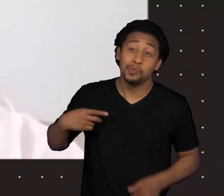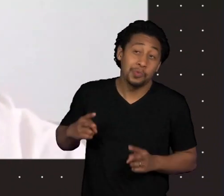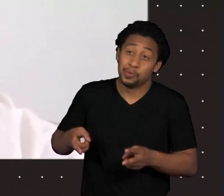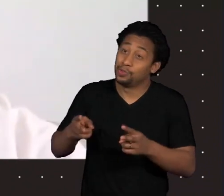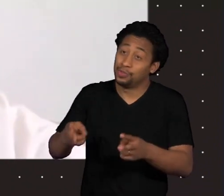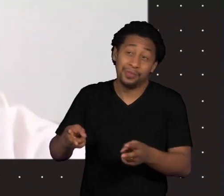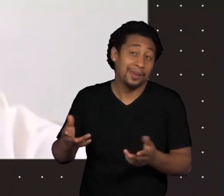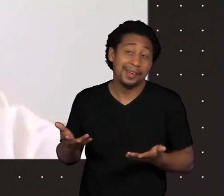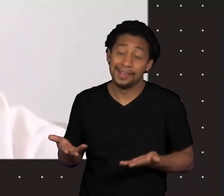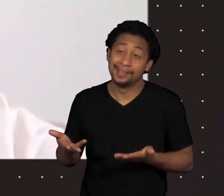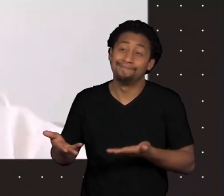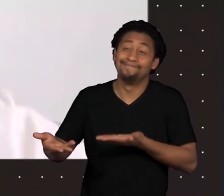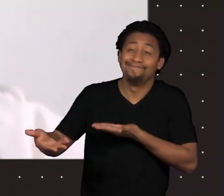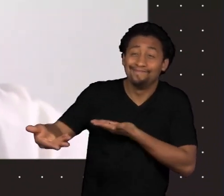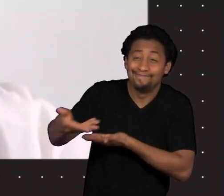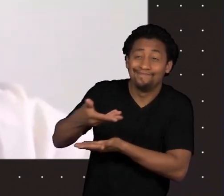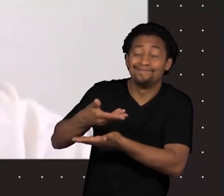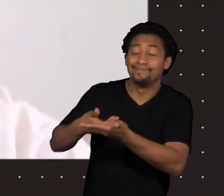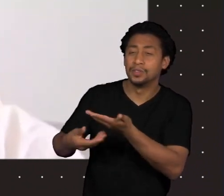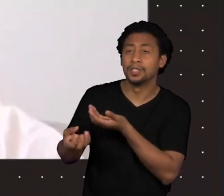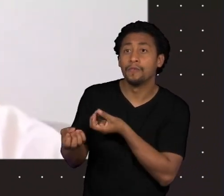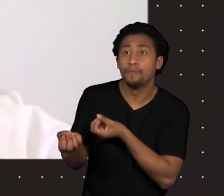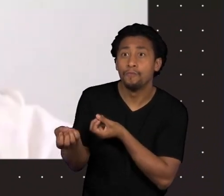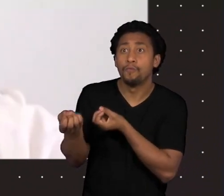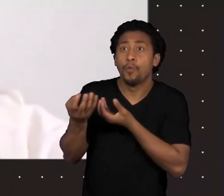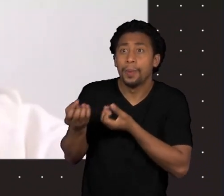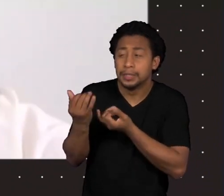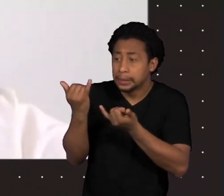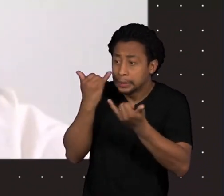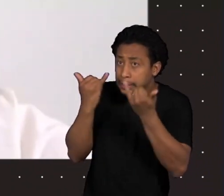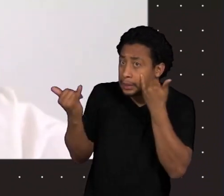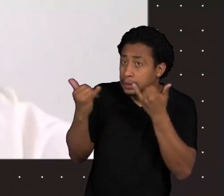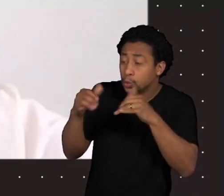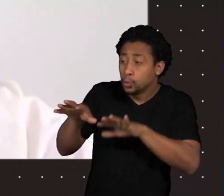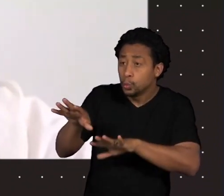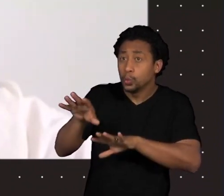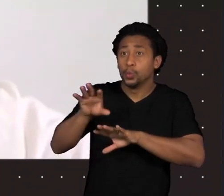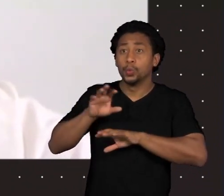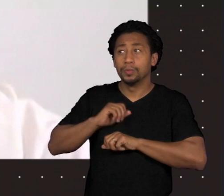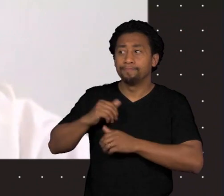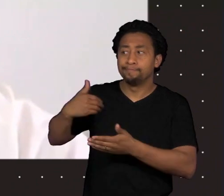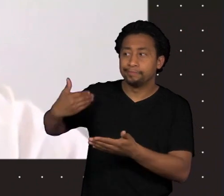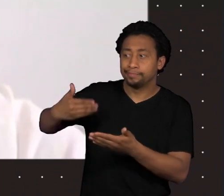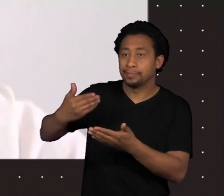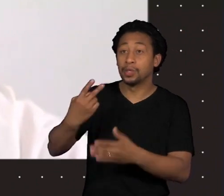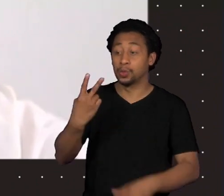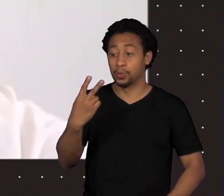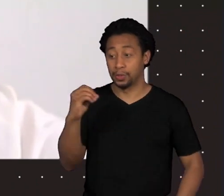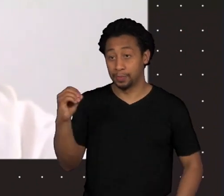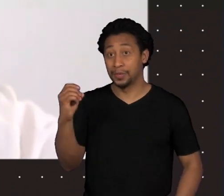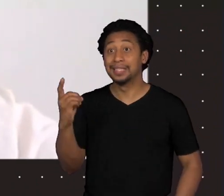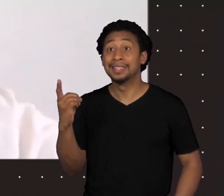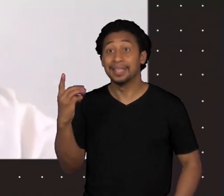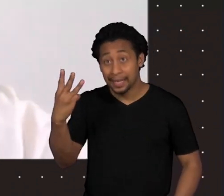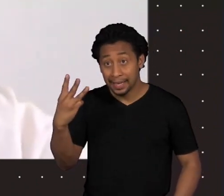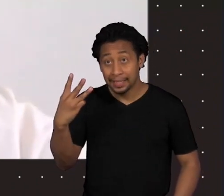muito dessa dessas informações né até em 2013 voltar e ser professor definitivo na